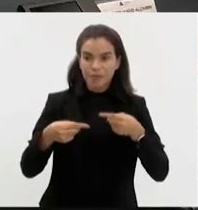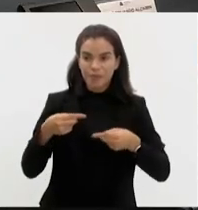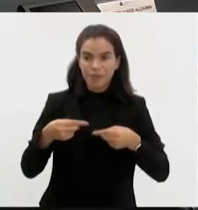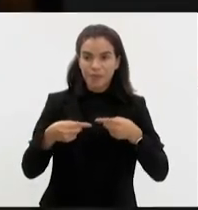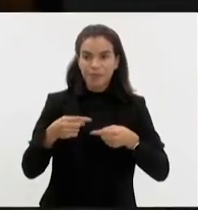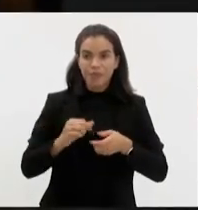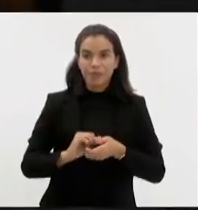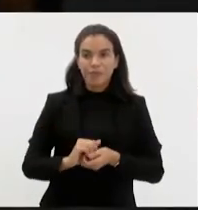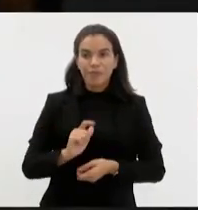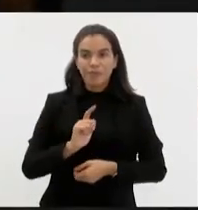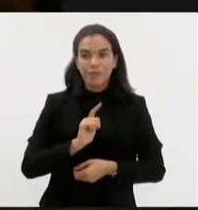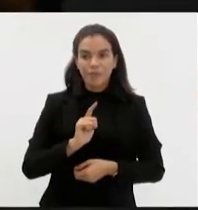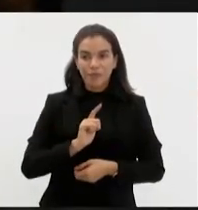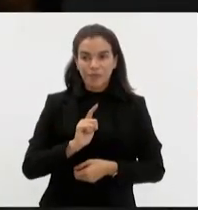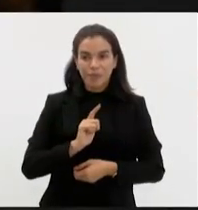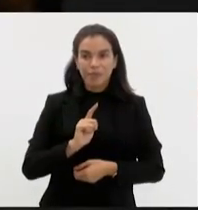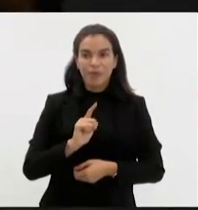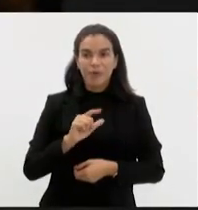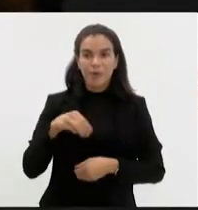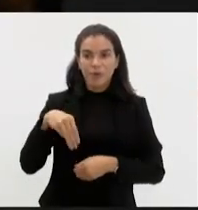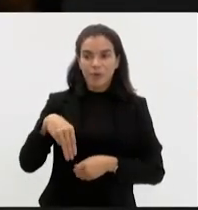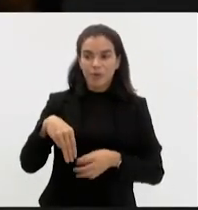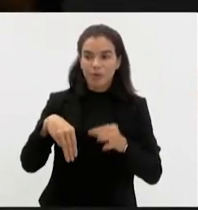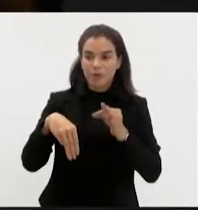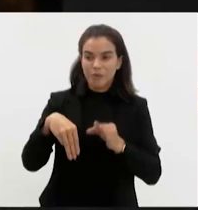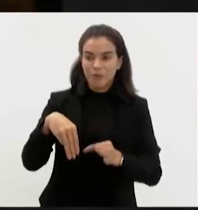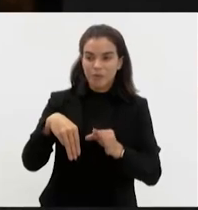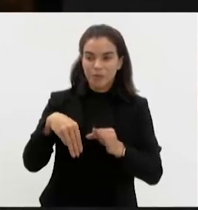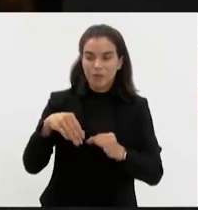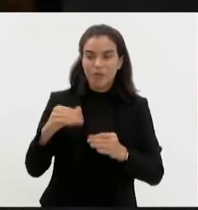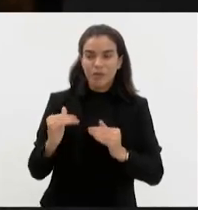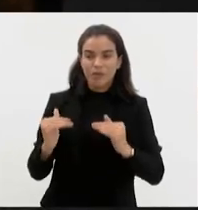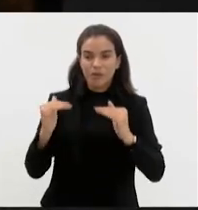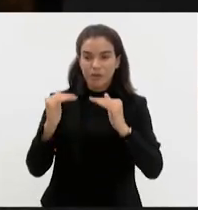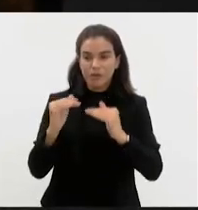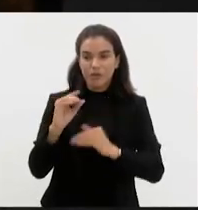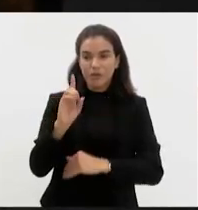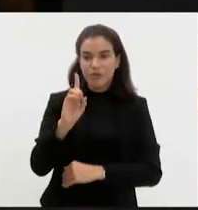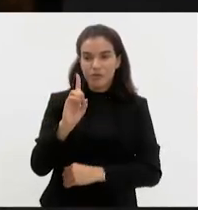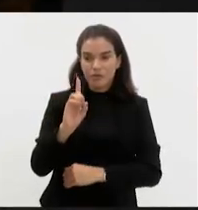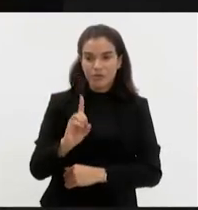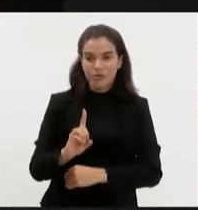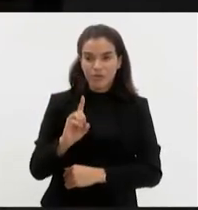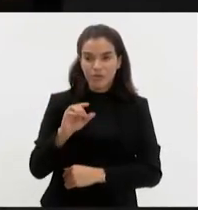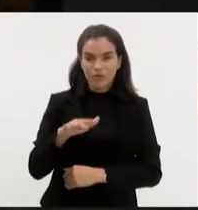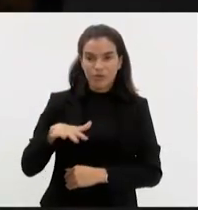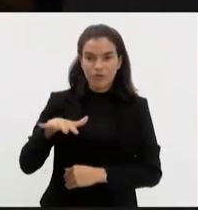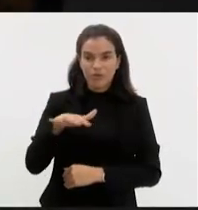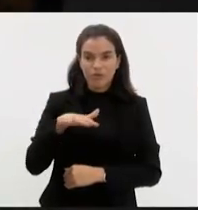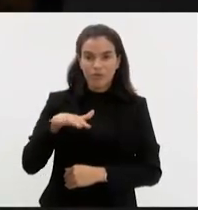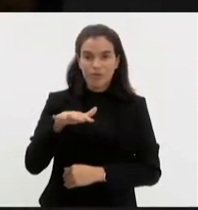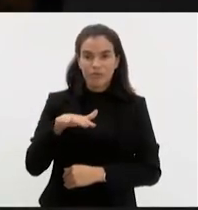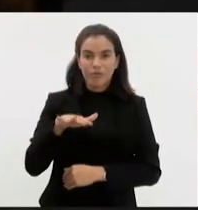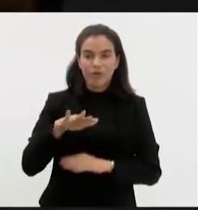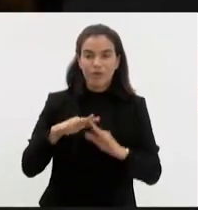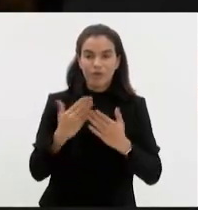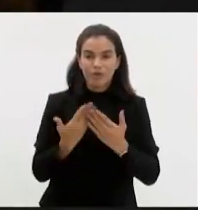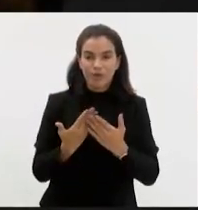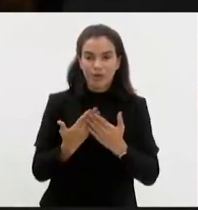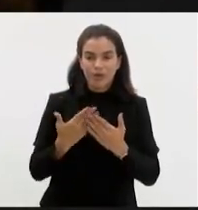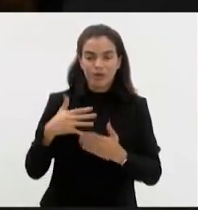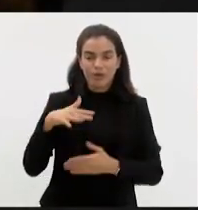a exposição do ministro Floriano do nosso diretor geral da da Escola Superior da Advocacia Geral da